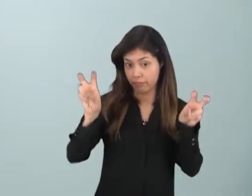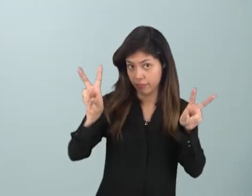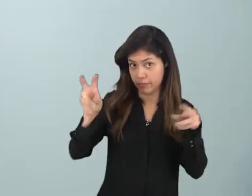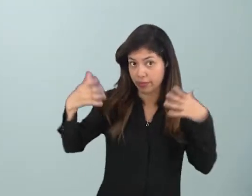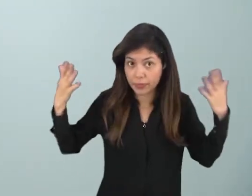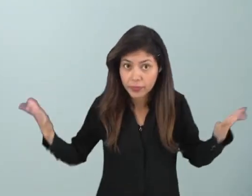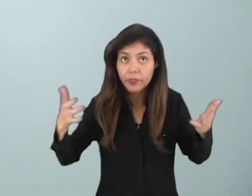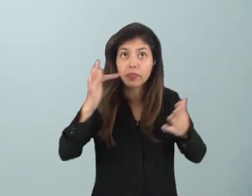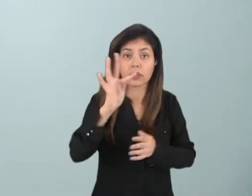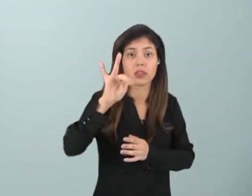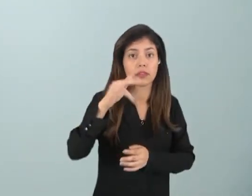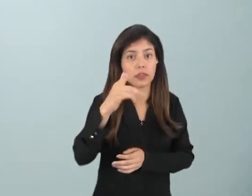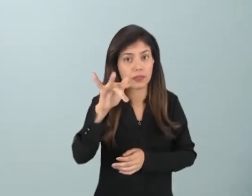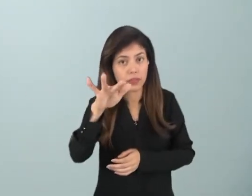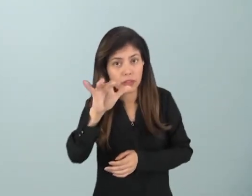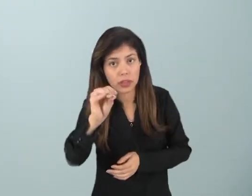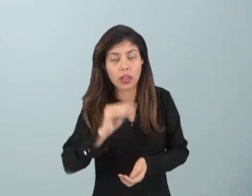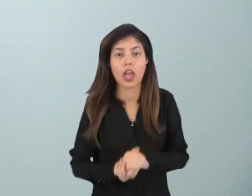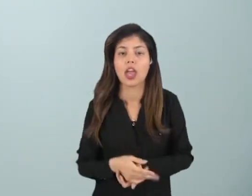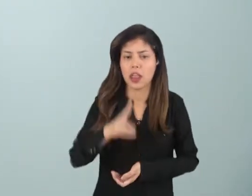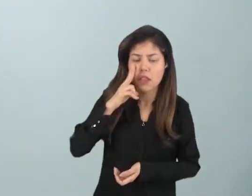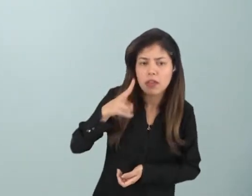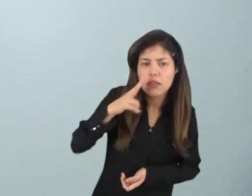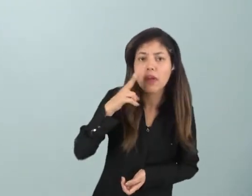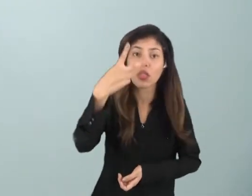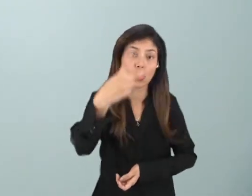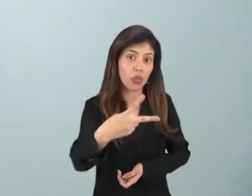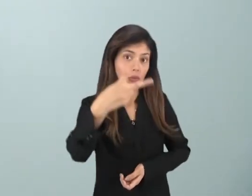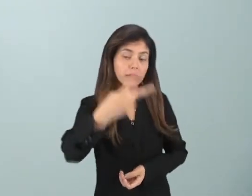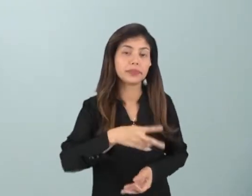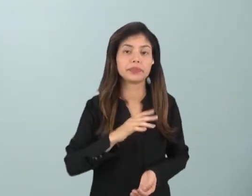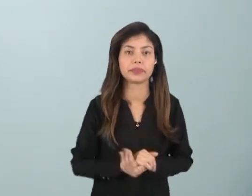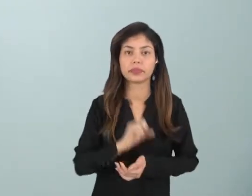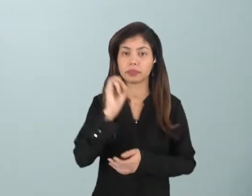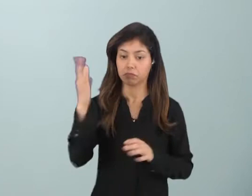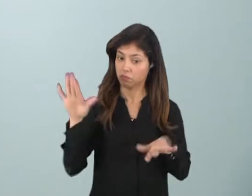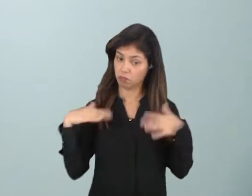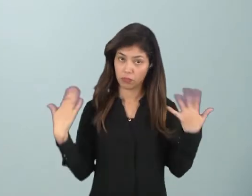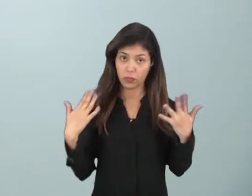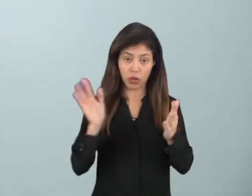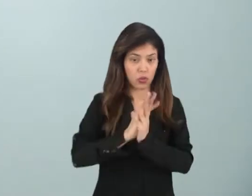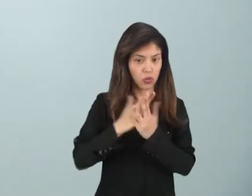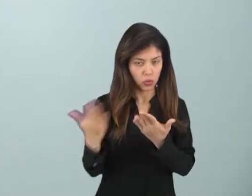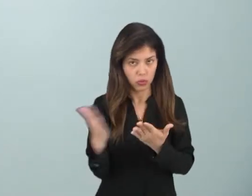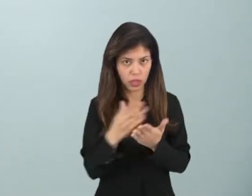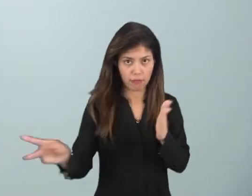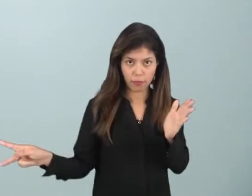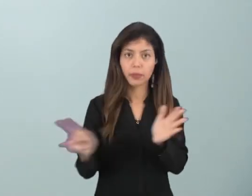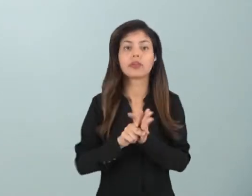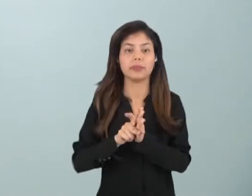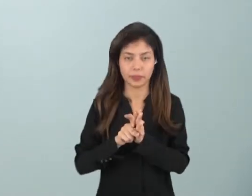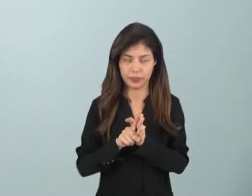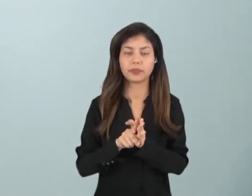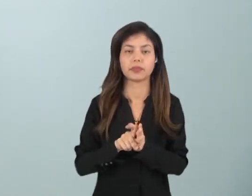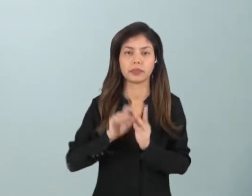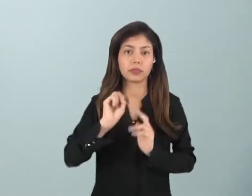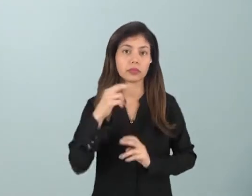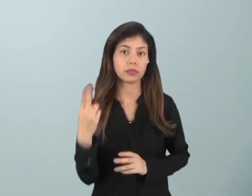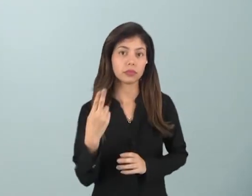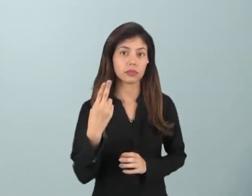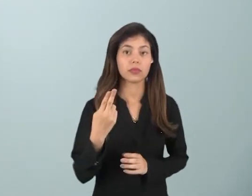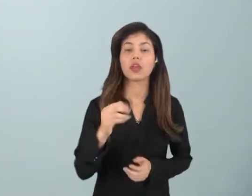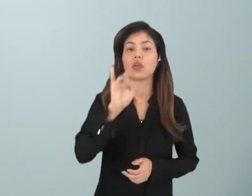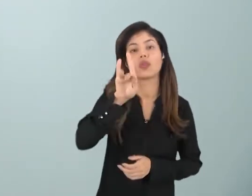de fanfic, os fãs eles veem duas opções, sejam elas do livro em si, específico do livro, ou do blog